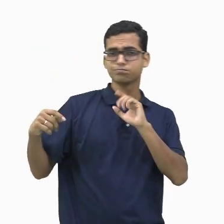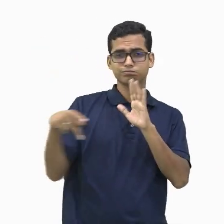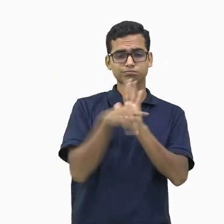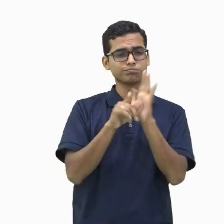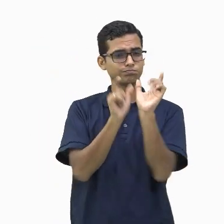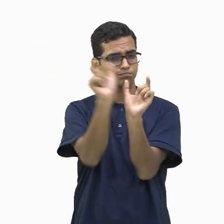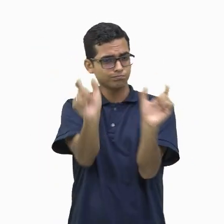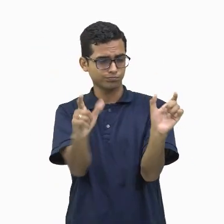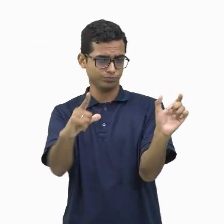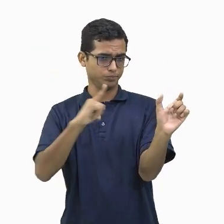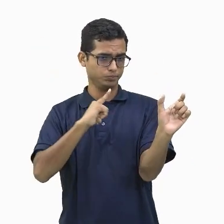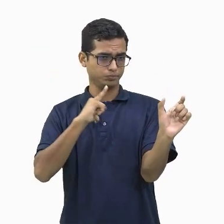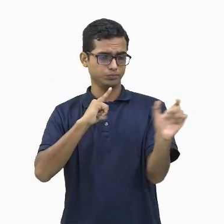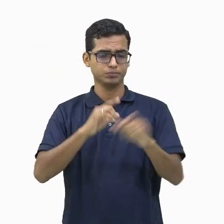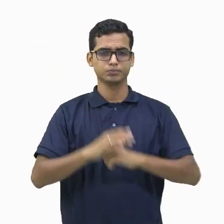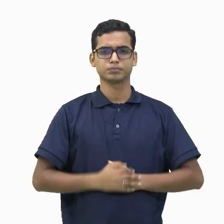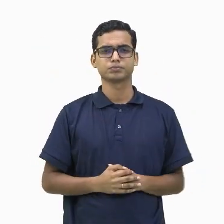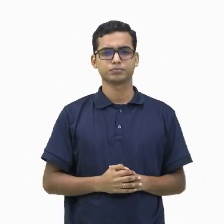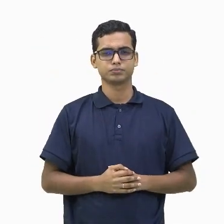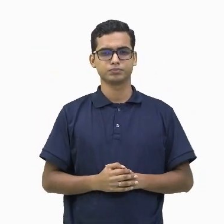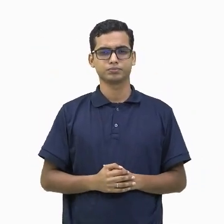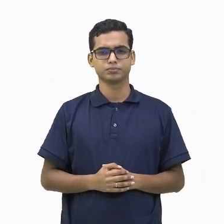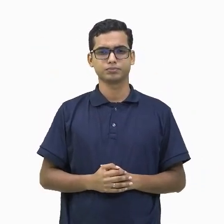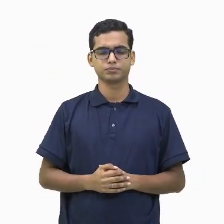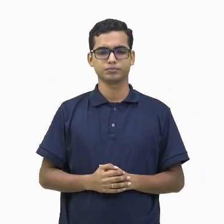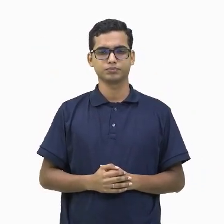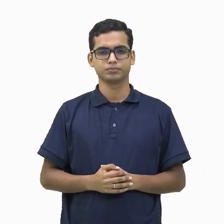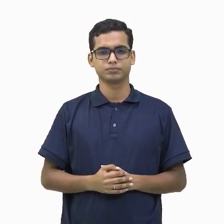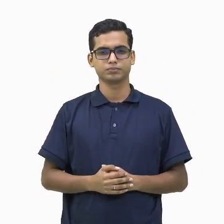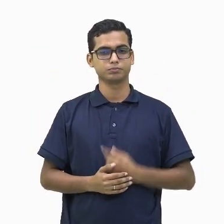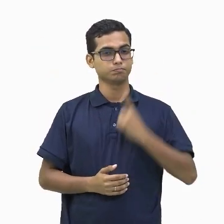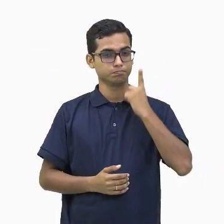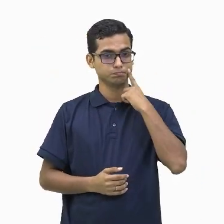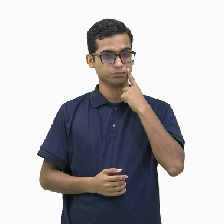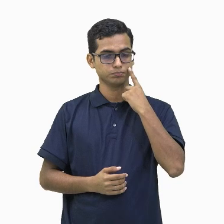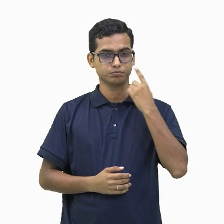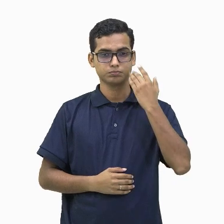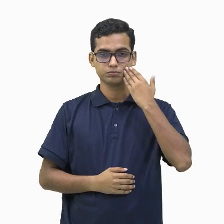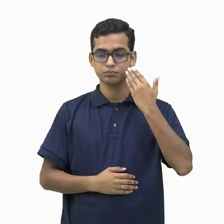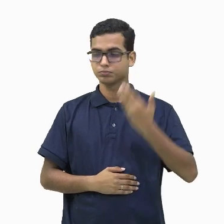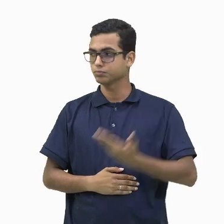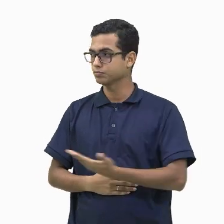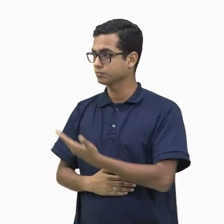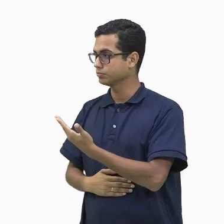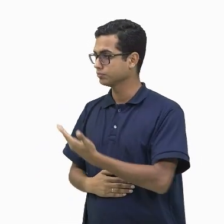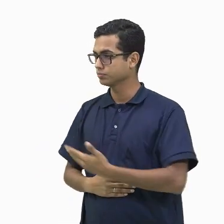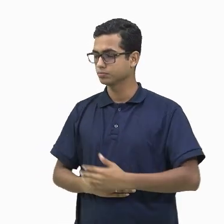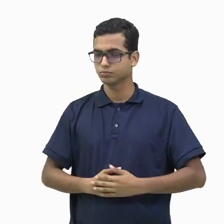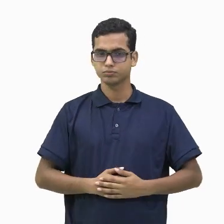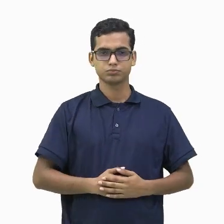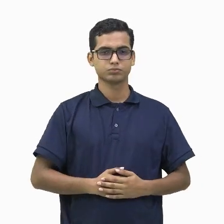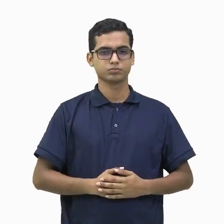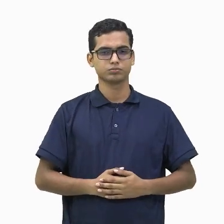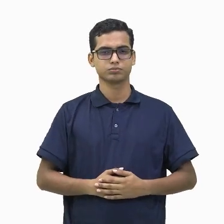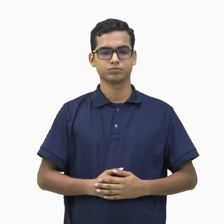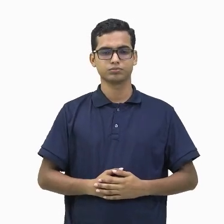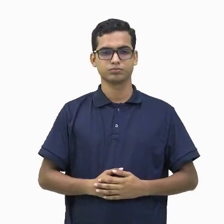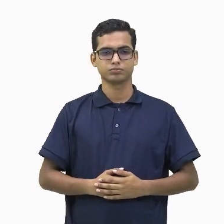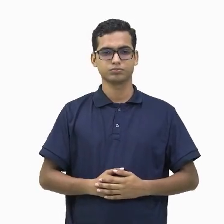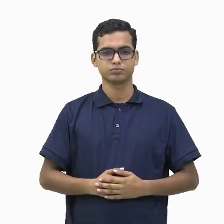carregam consigo. E aqui eu faço essa observação de que é um pleonasmo que é o literário,